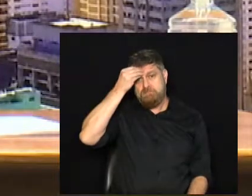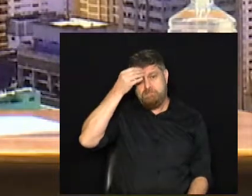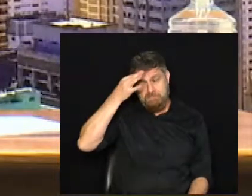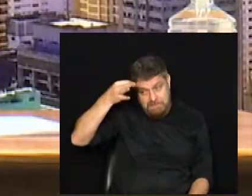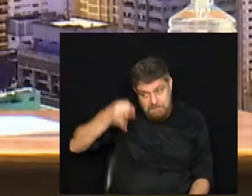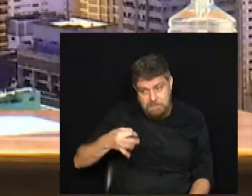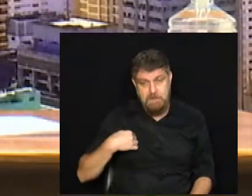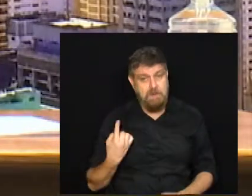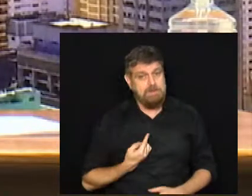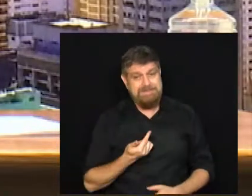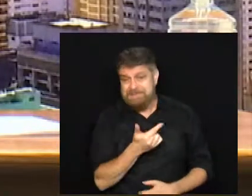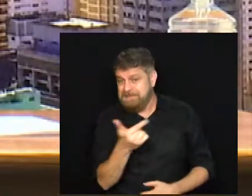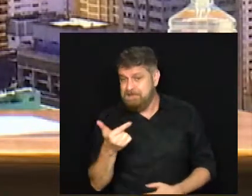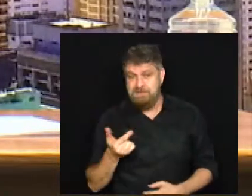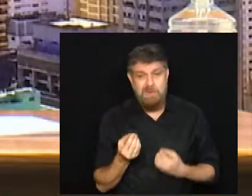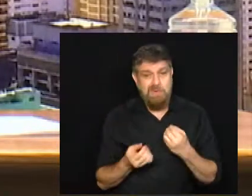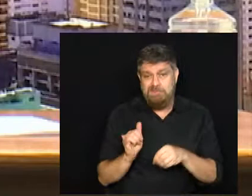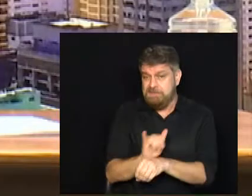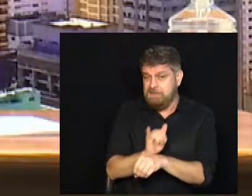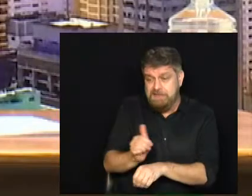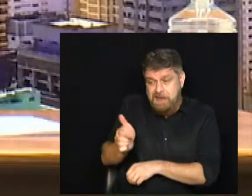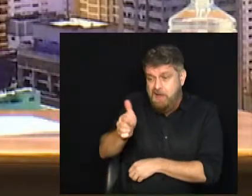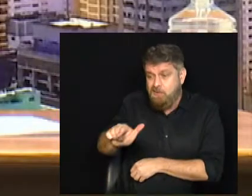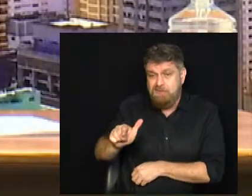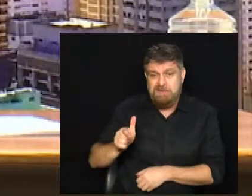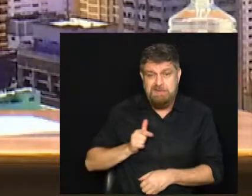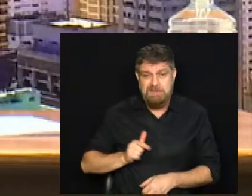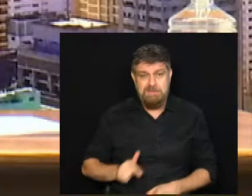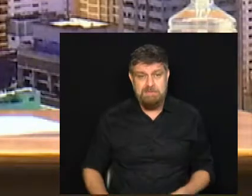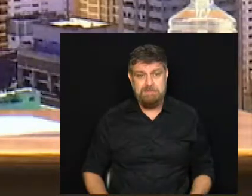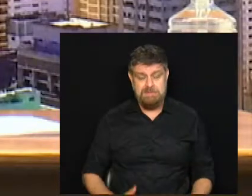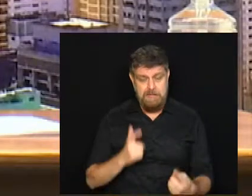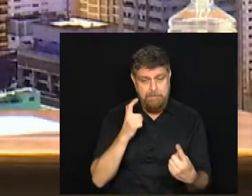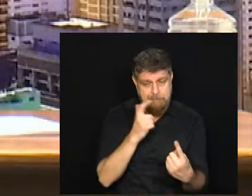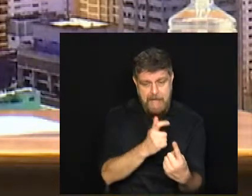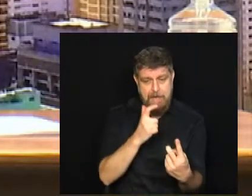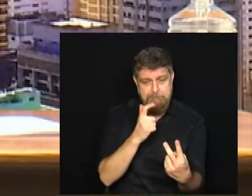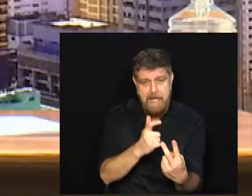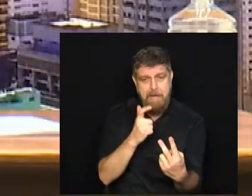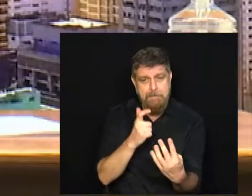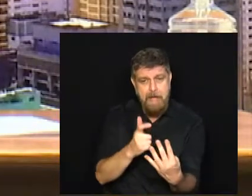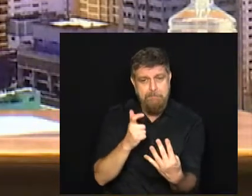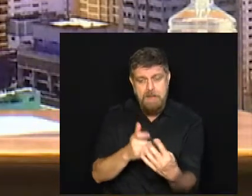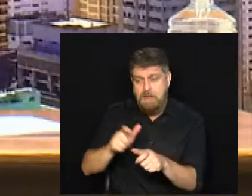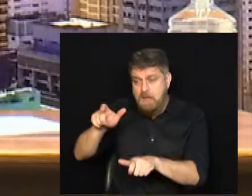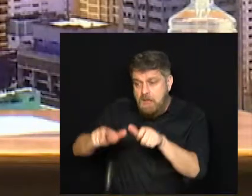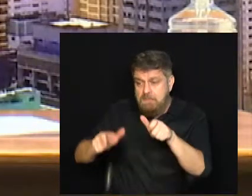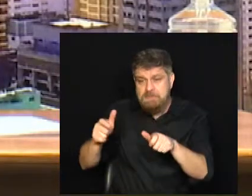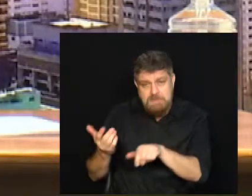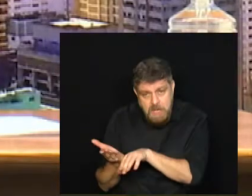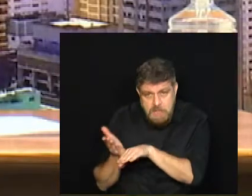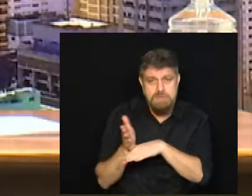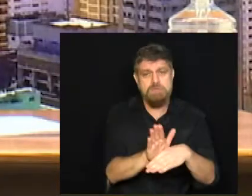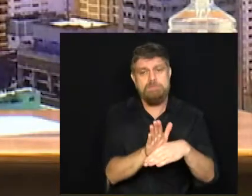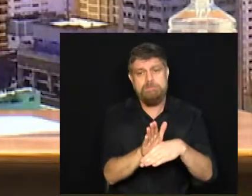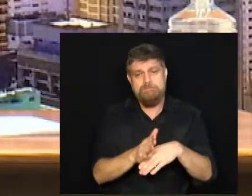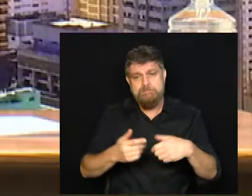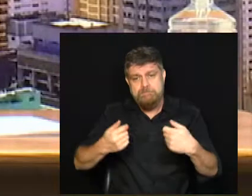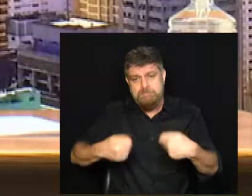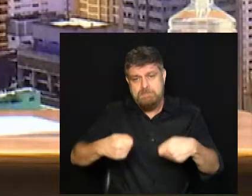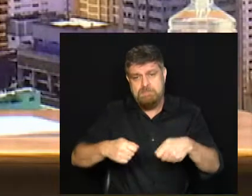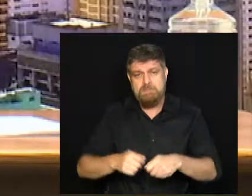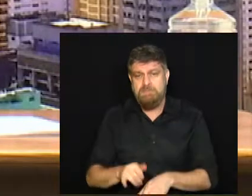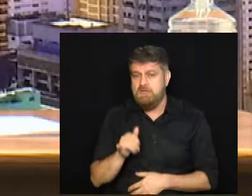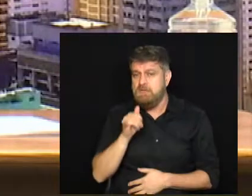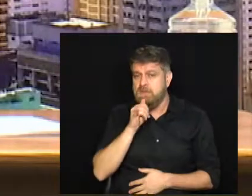Nós não temos mais para onde correr. Nós temos que vacinar, mas as pessoas precisam ajudar. Outro exemplo,